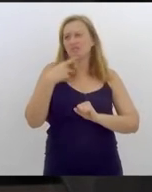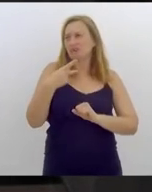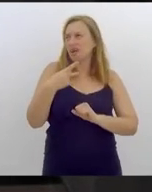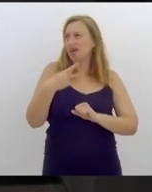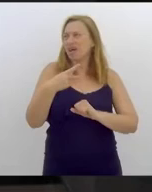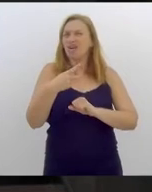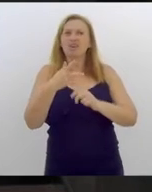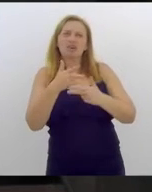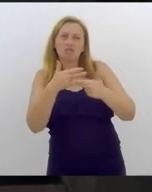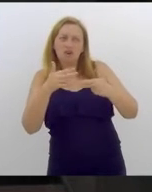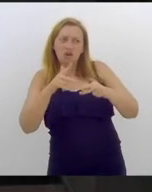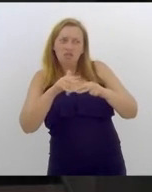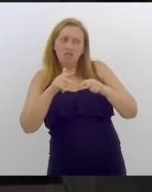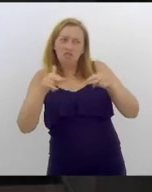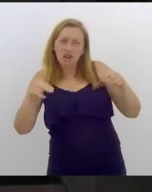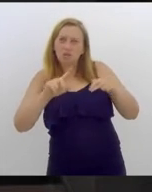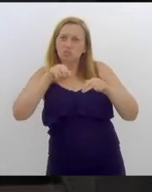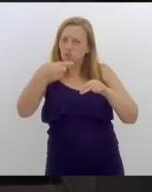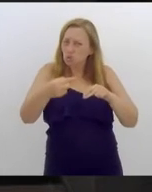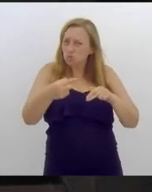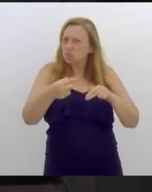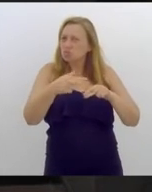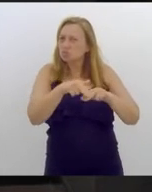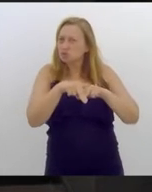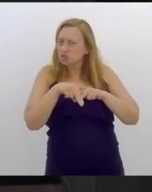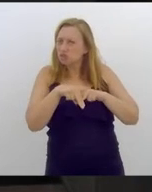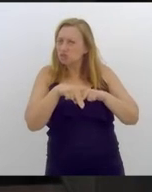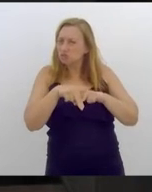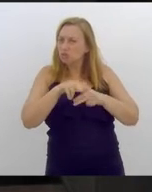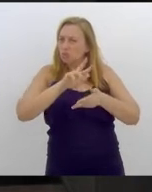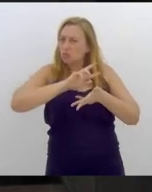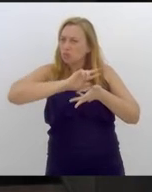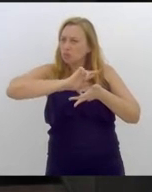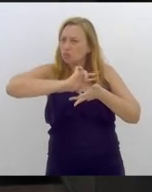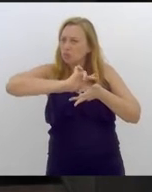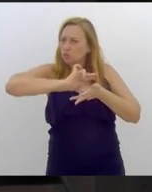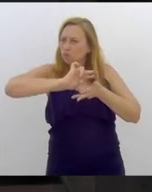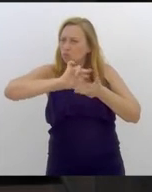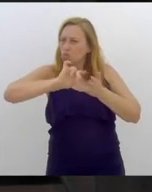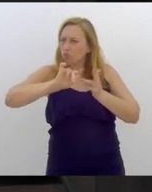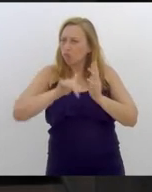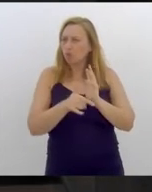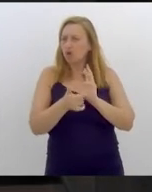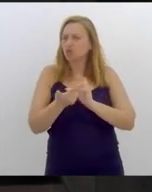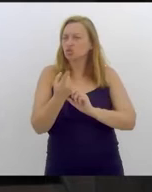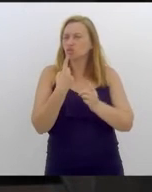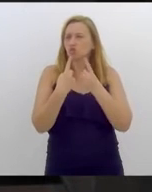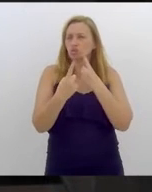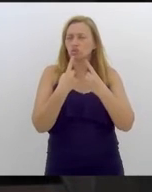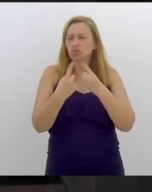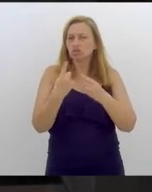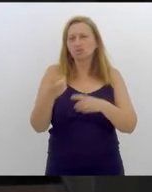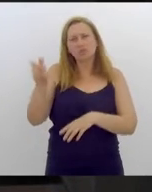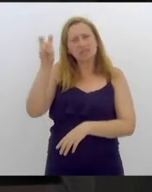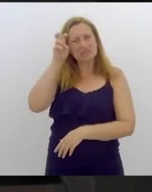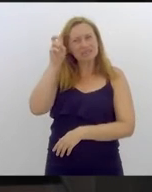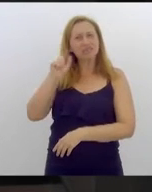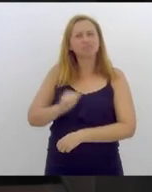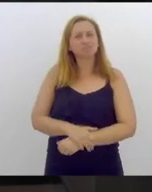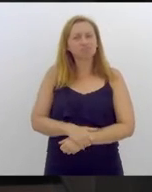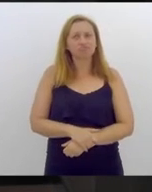tantos outros motivos que ia passar horas aqui discursando isto na quinta-feira